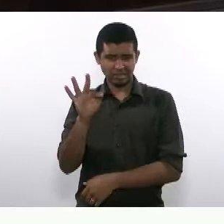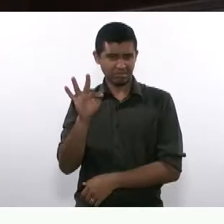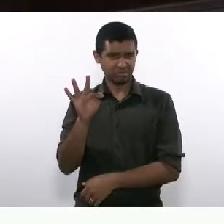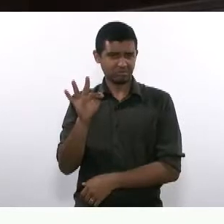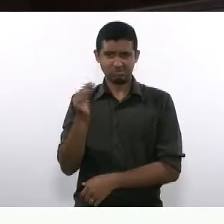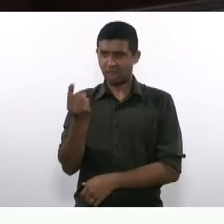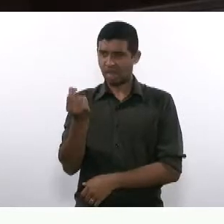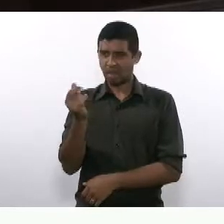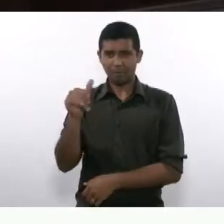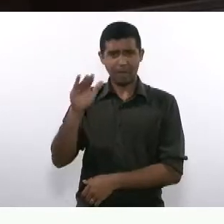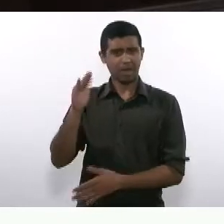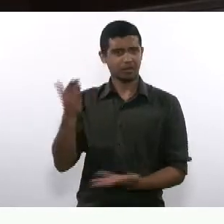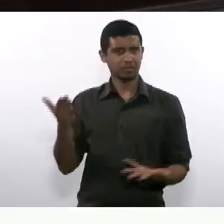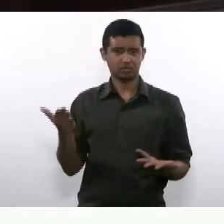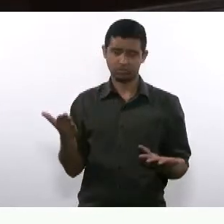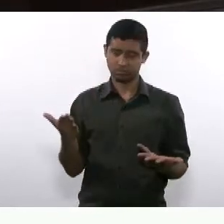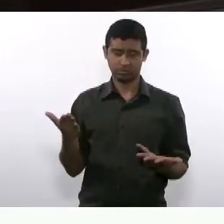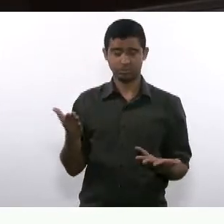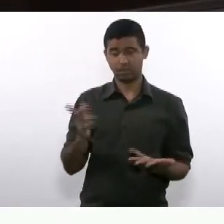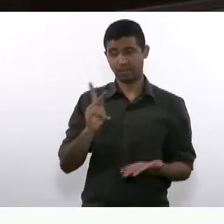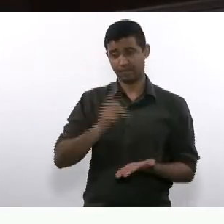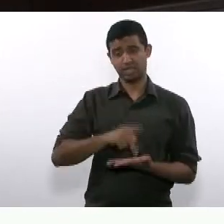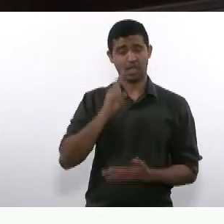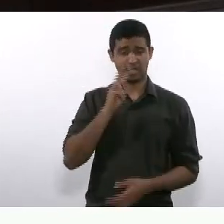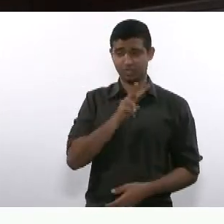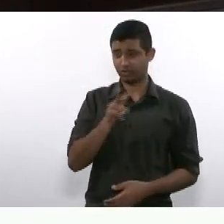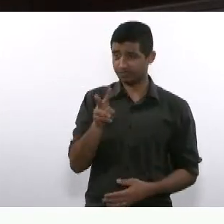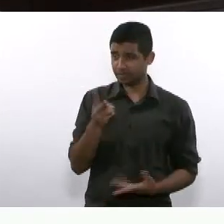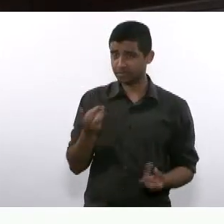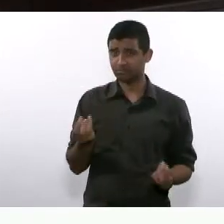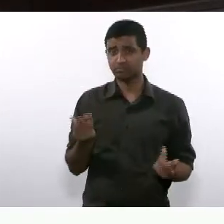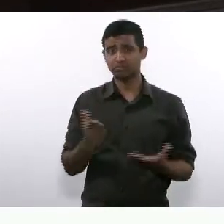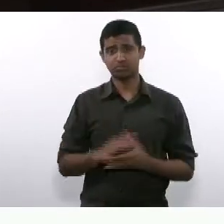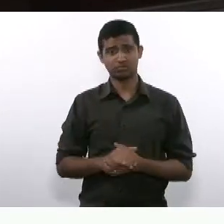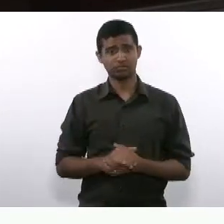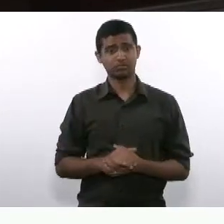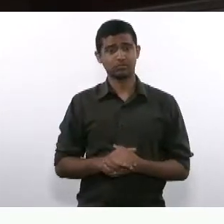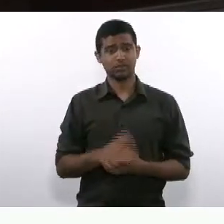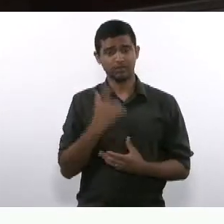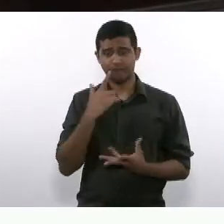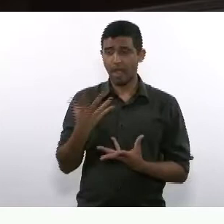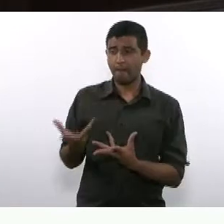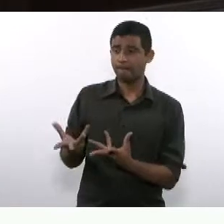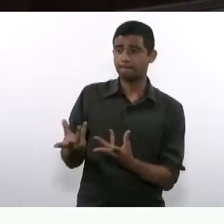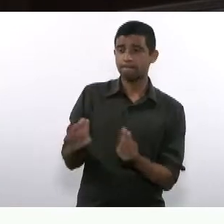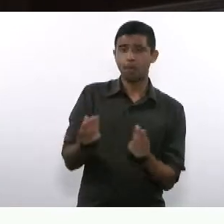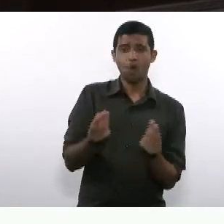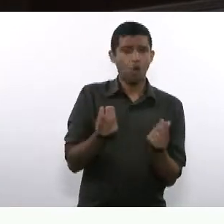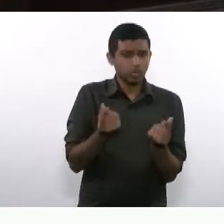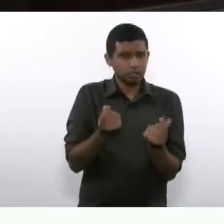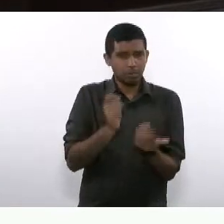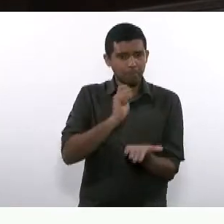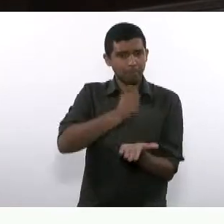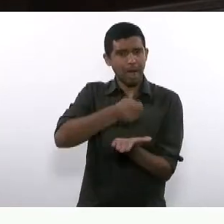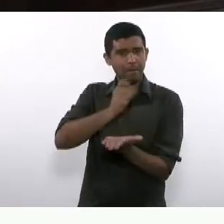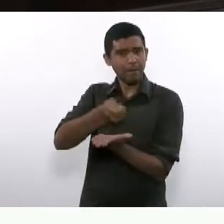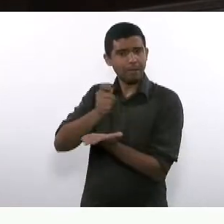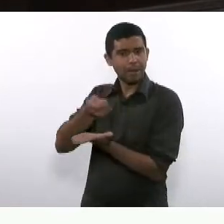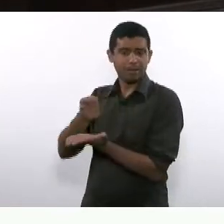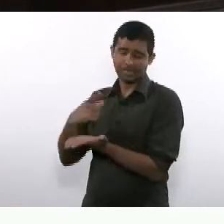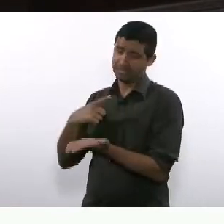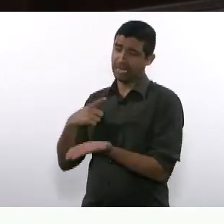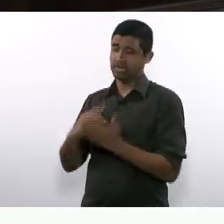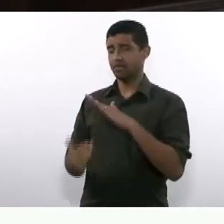de reais. Esse é o dado de realidade. As despesas fixadas, com toda a